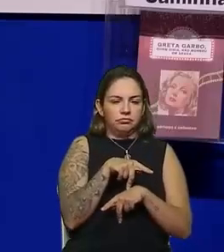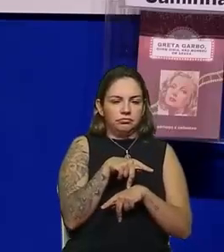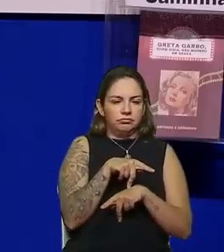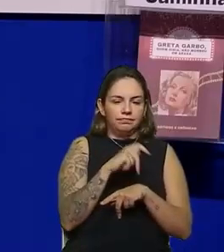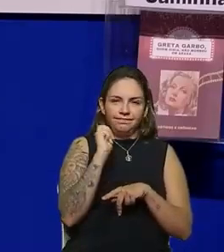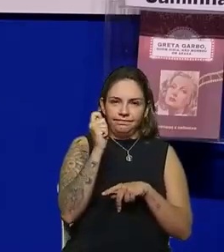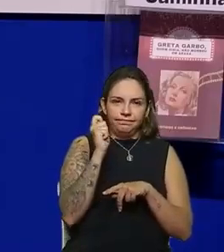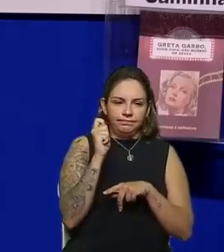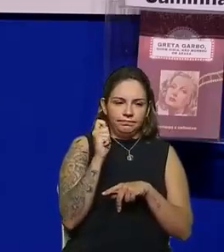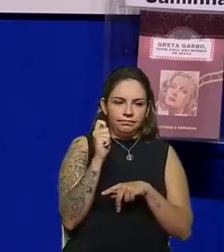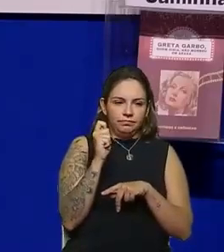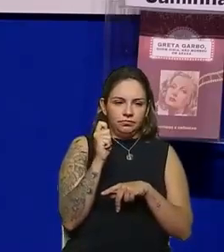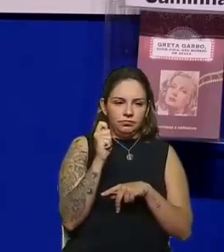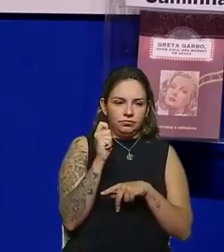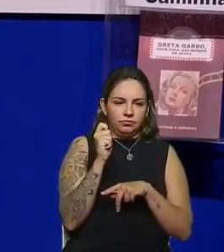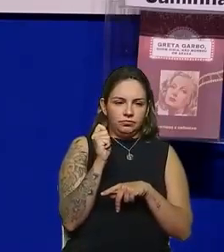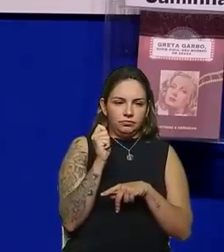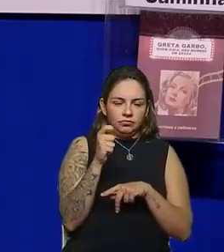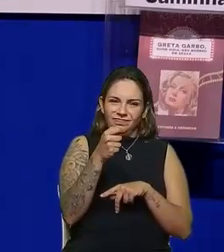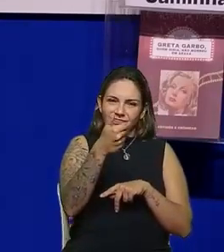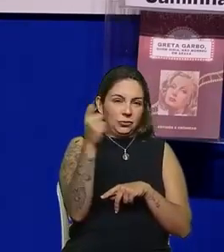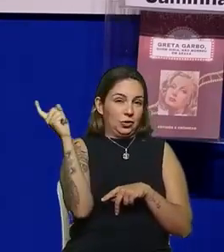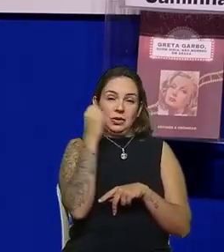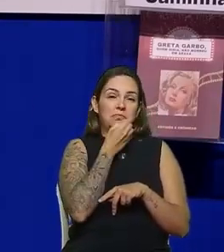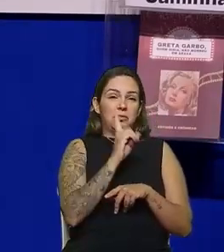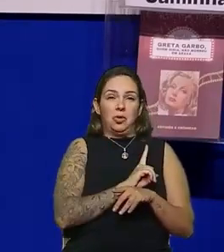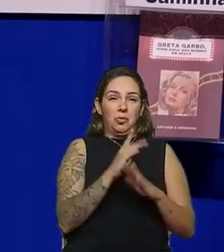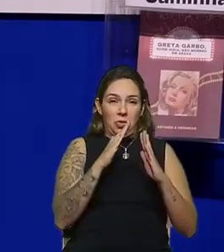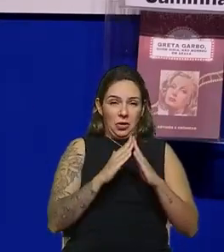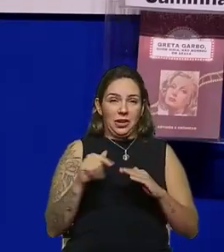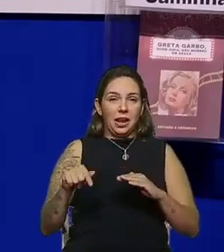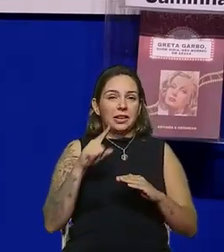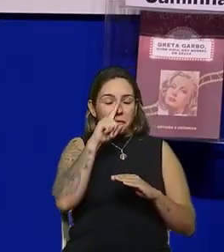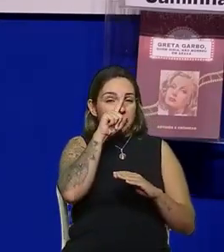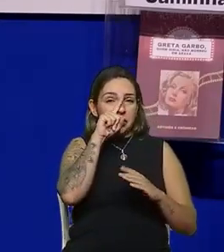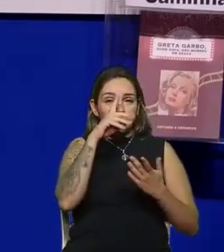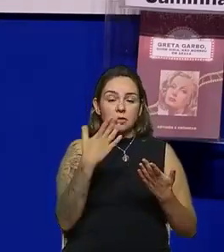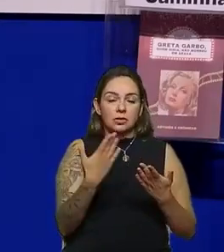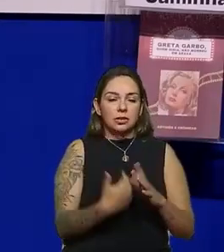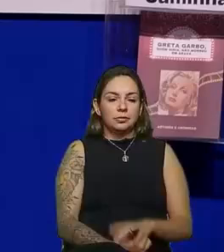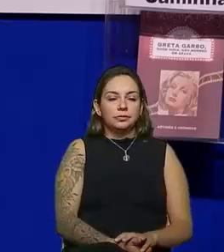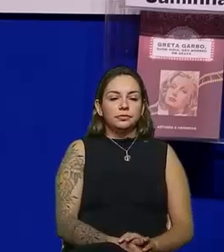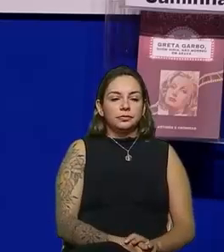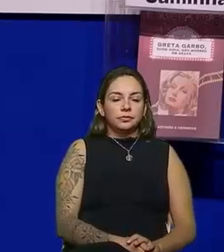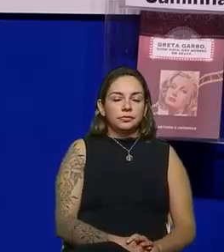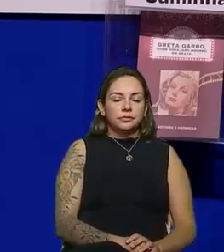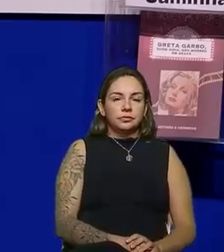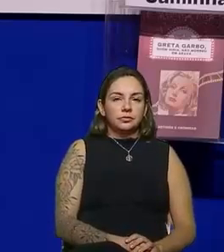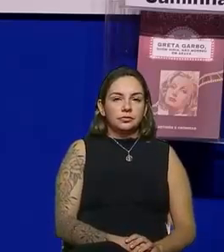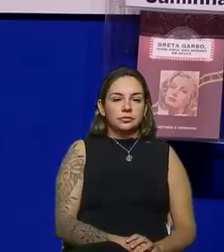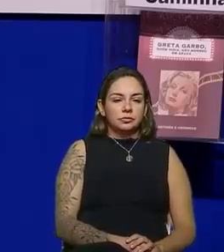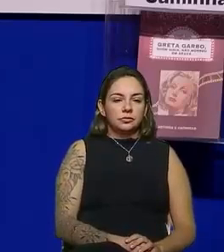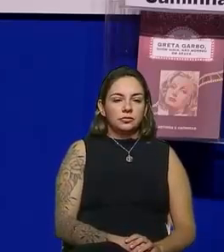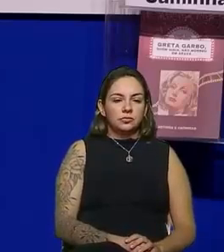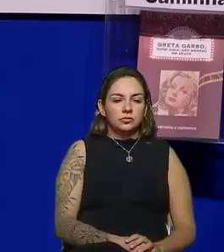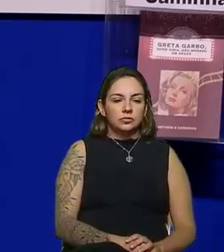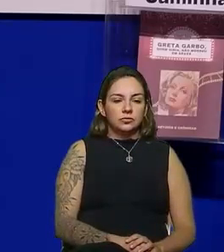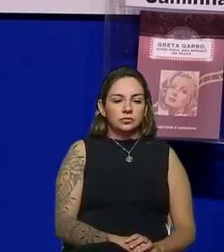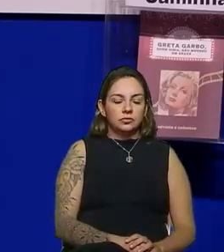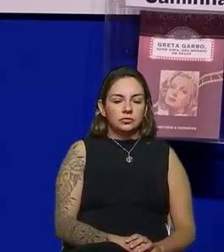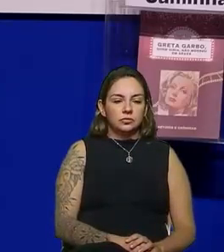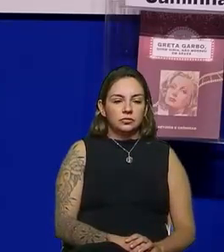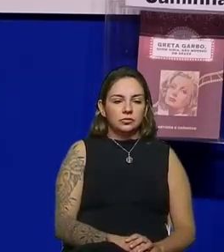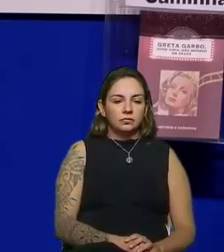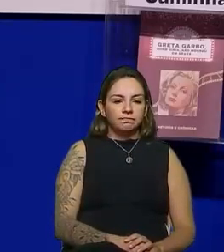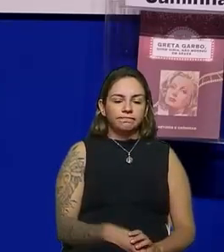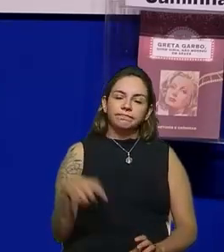momento, a Argentina era pouco amigável, o Estado argentino era, digamos, o inimigo, né?